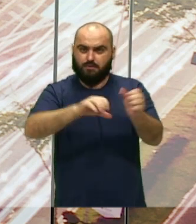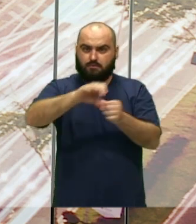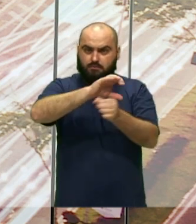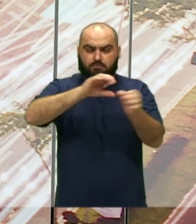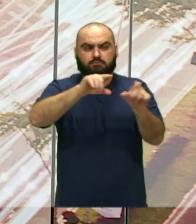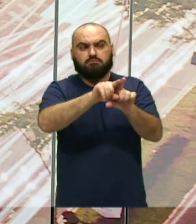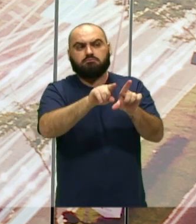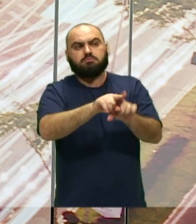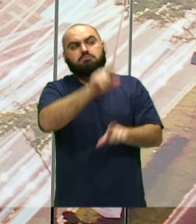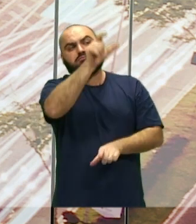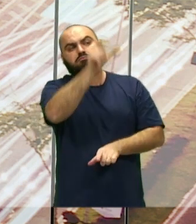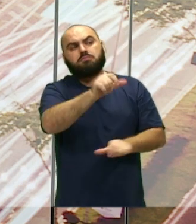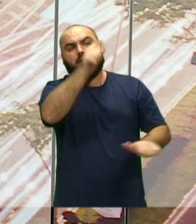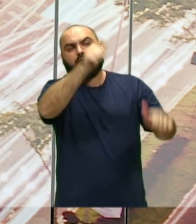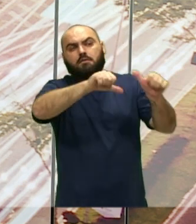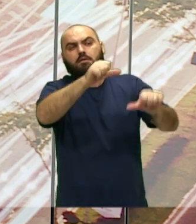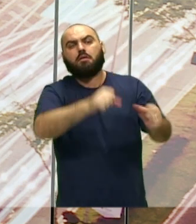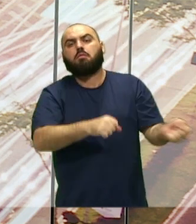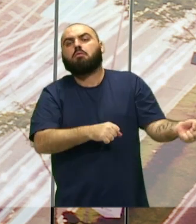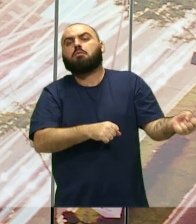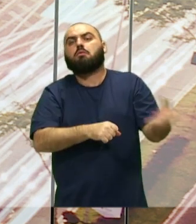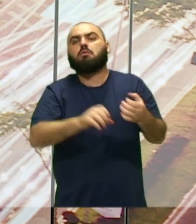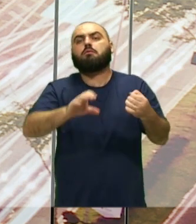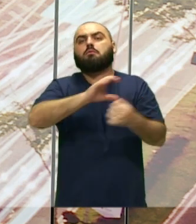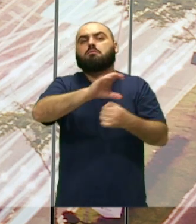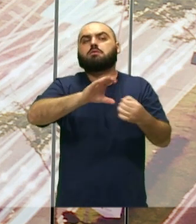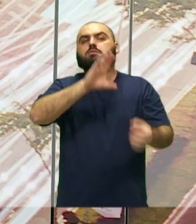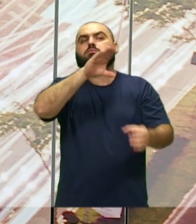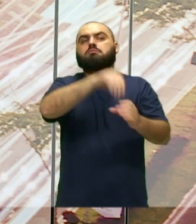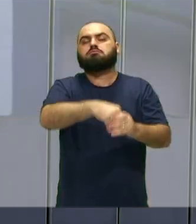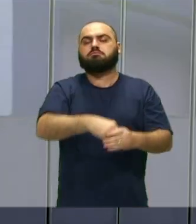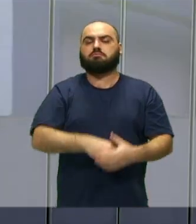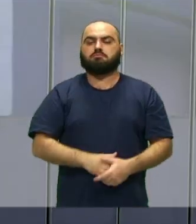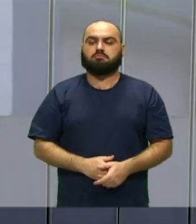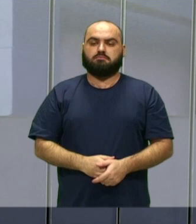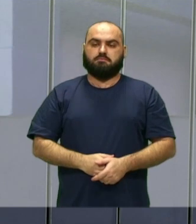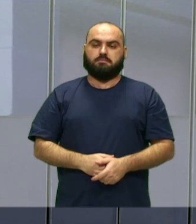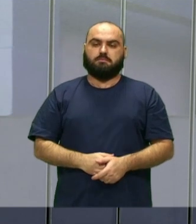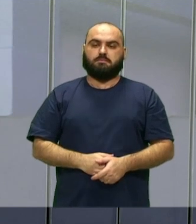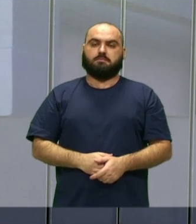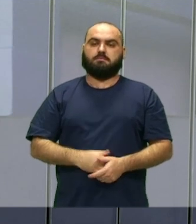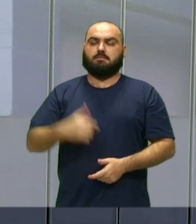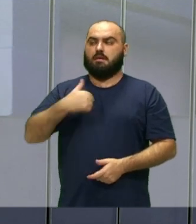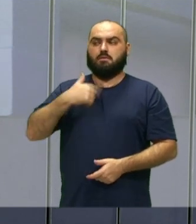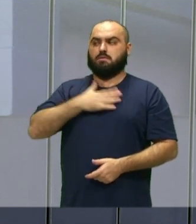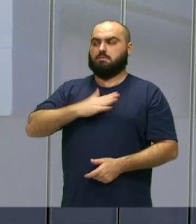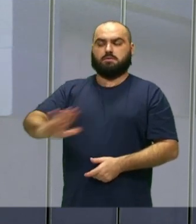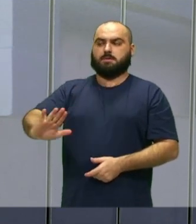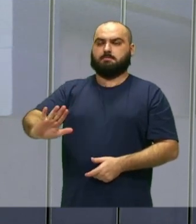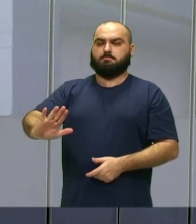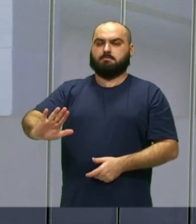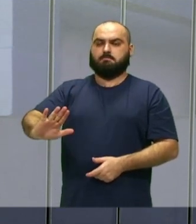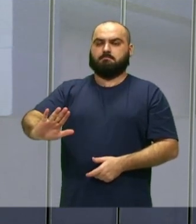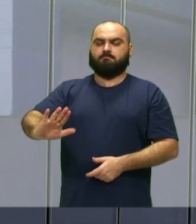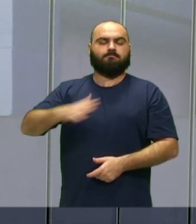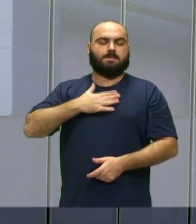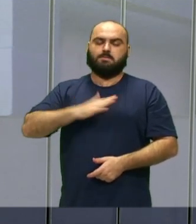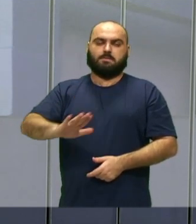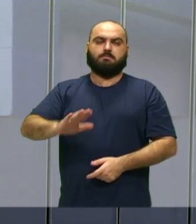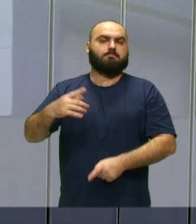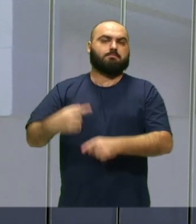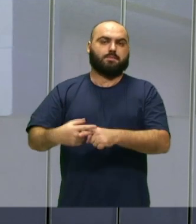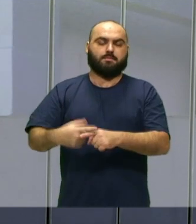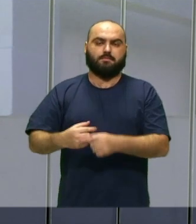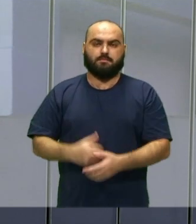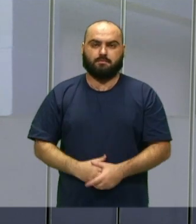que a senhora avalia as novas composições das comissões? Eu, particularmente, não gostei. Eu acho que uma